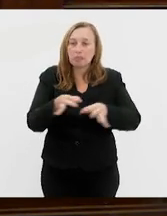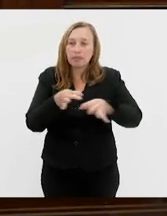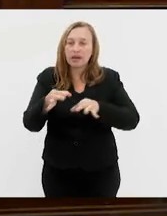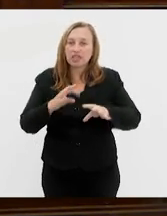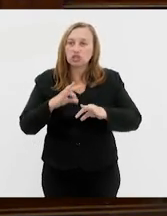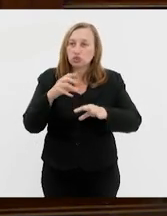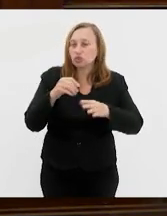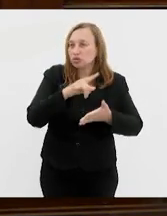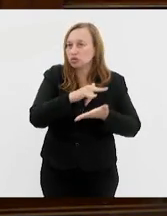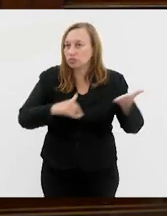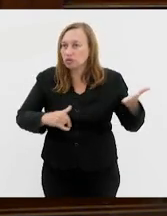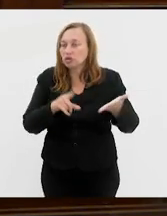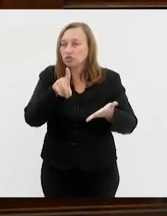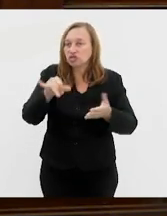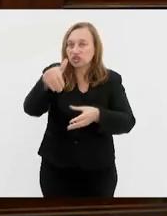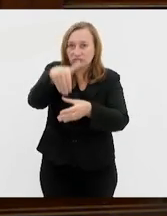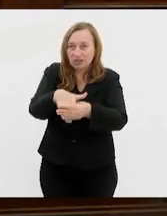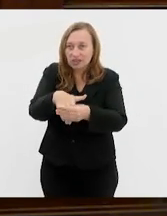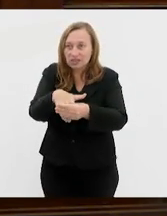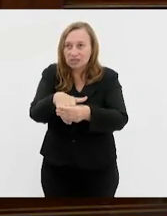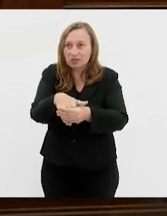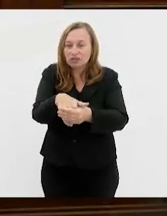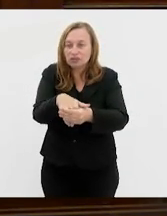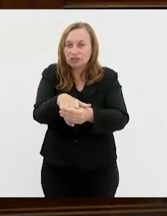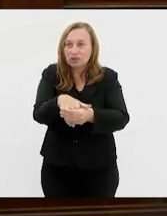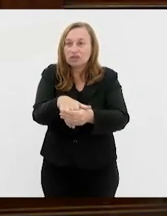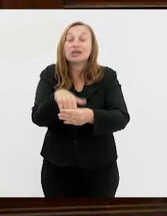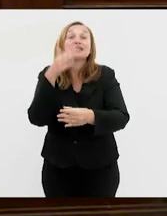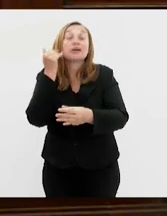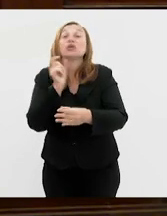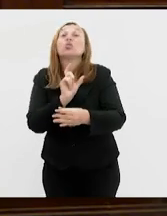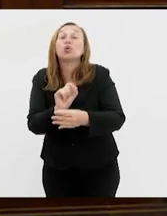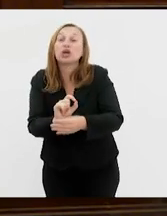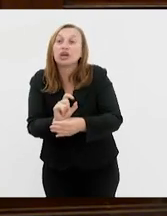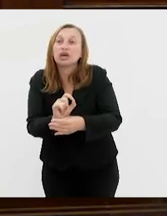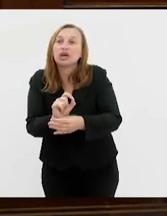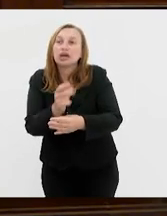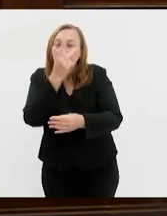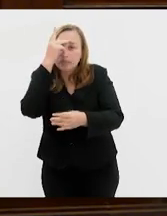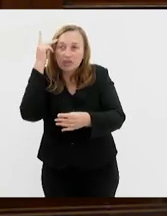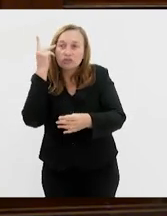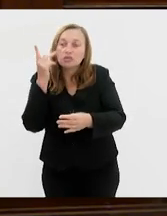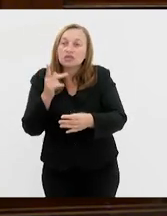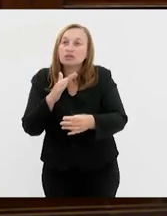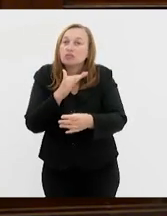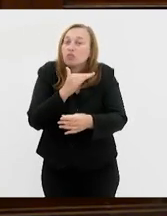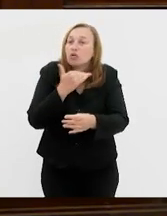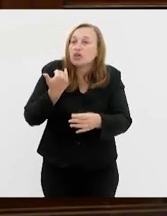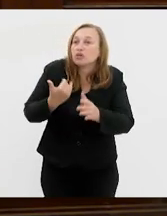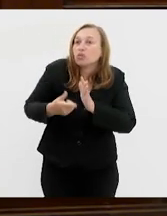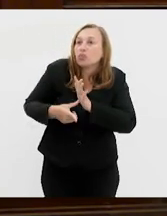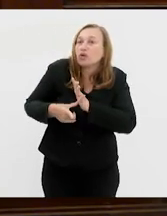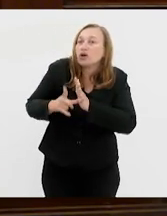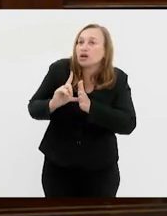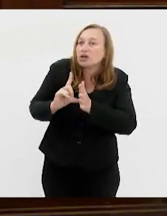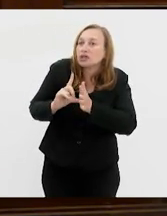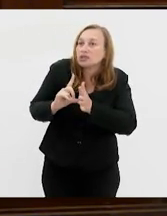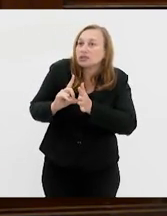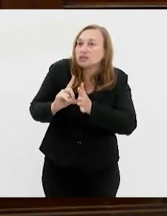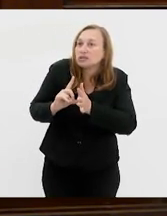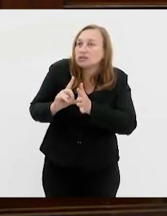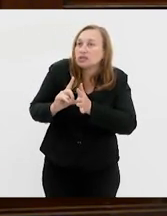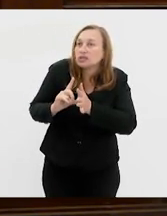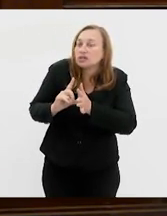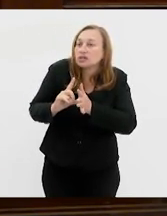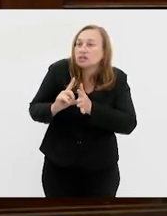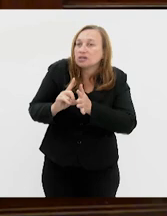e no dia da votação, o que, que a gente fica sabendo? Pessoas que haviam falecido, estavam aptas para votar